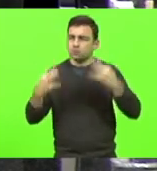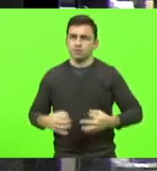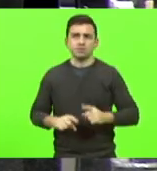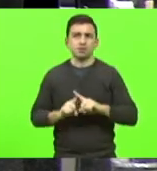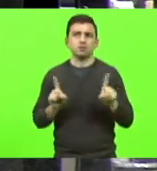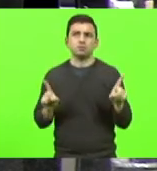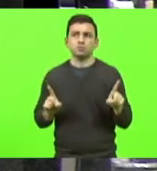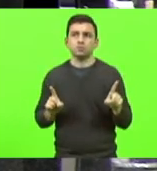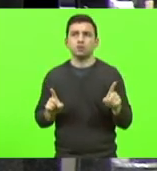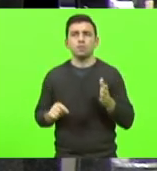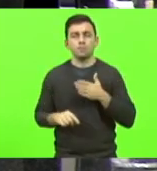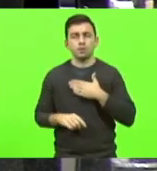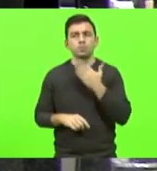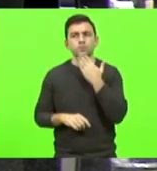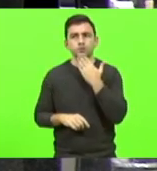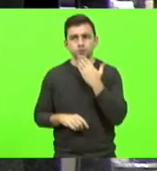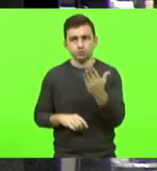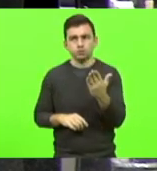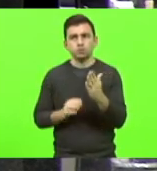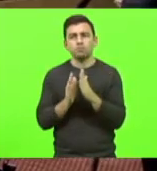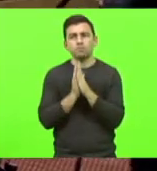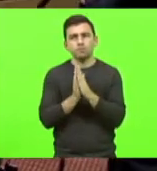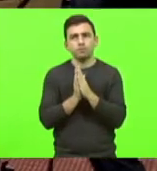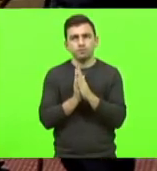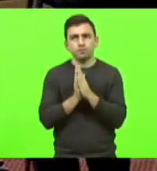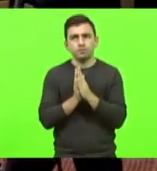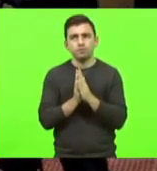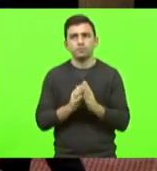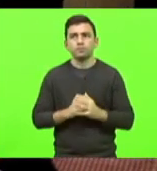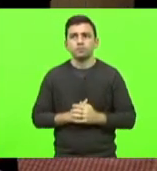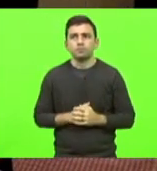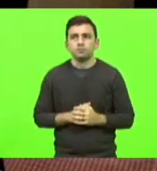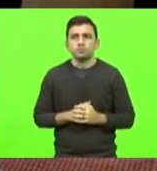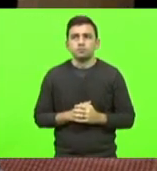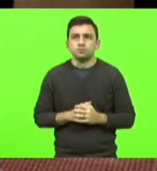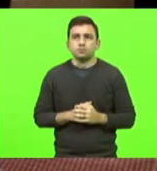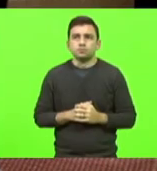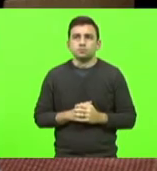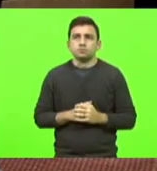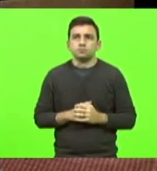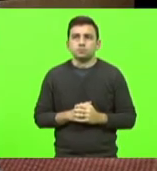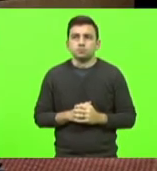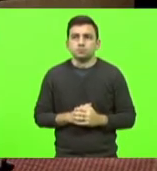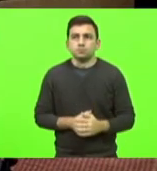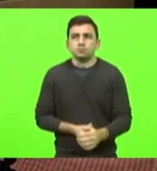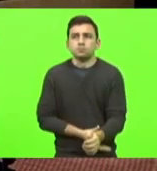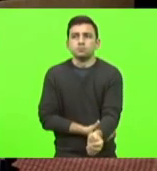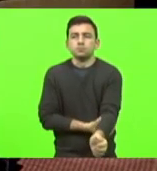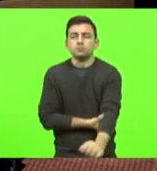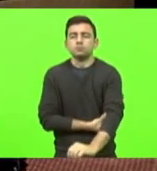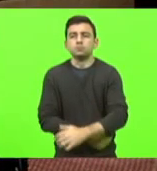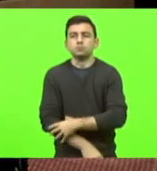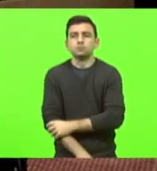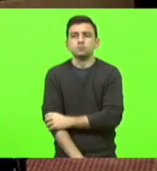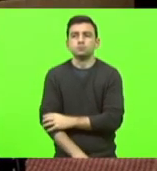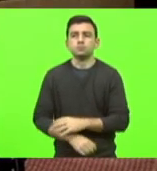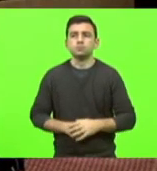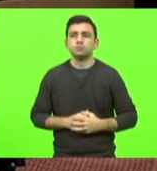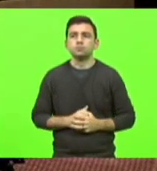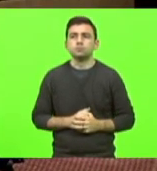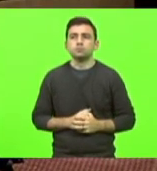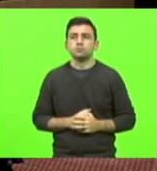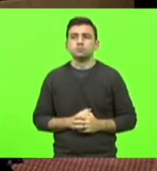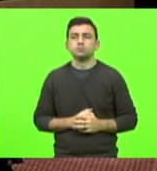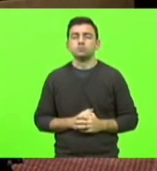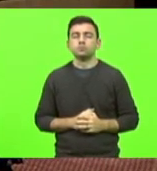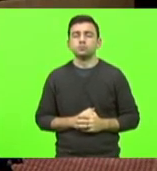e aí o meu pedido se vocês pudessem o presidente com a palavra o deputado na pizzaria esta